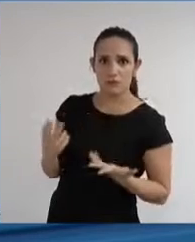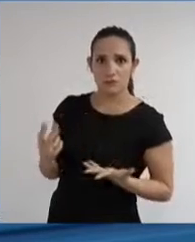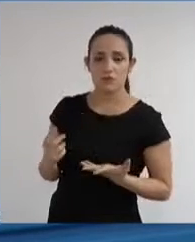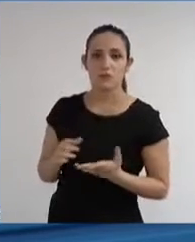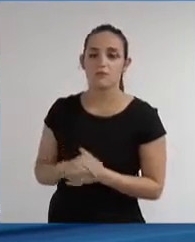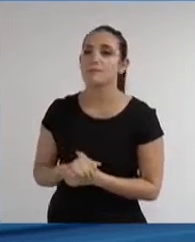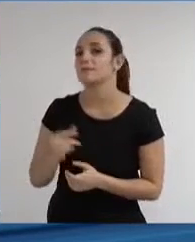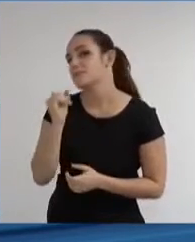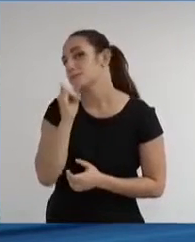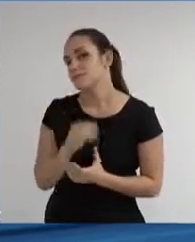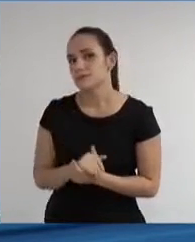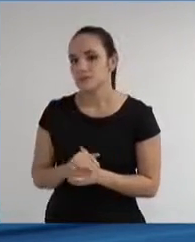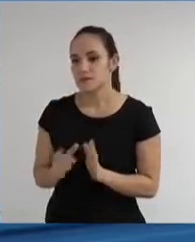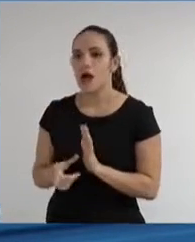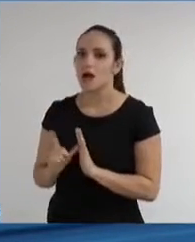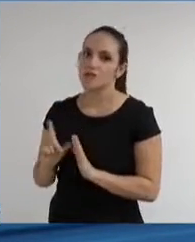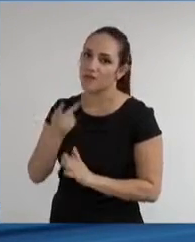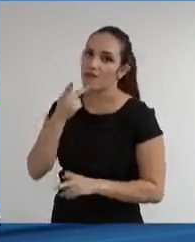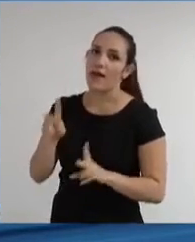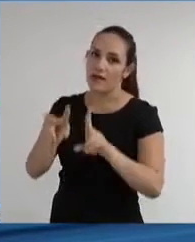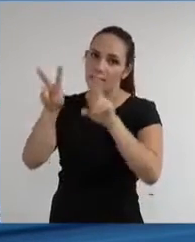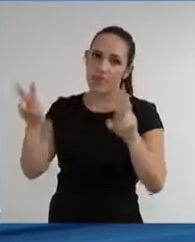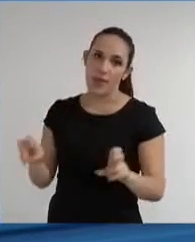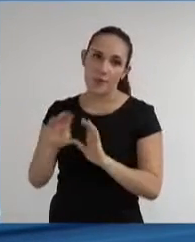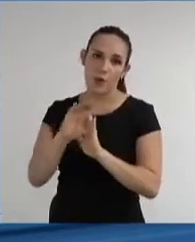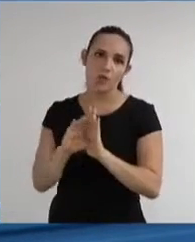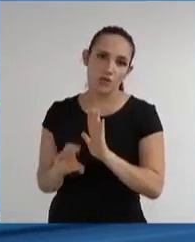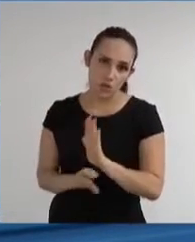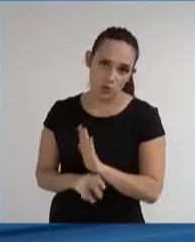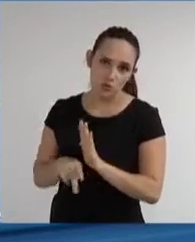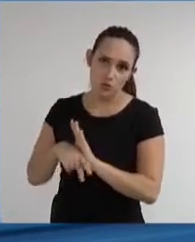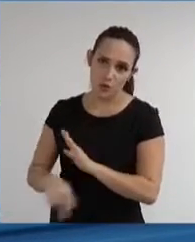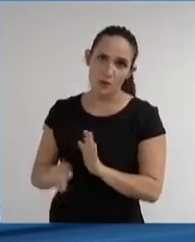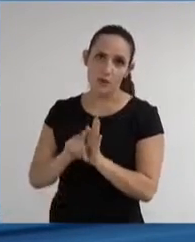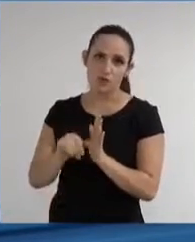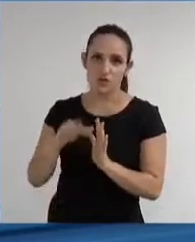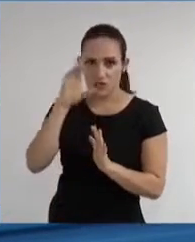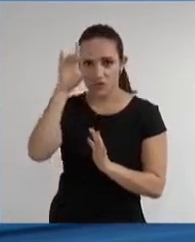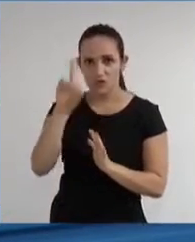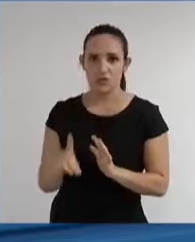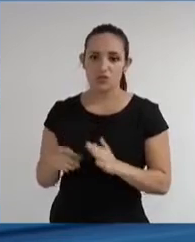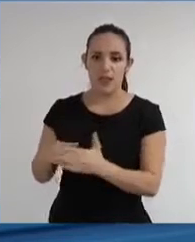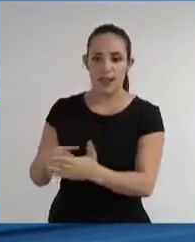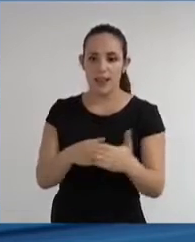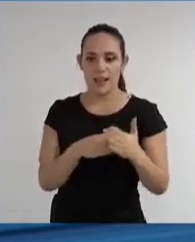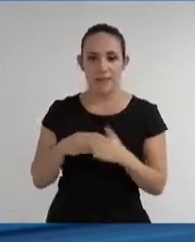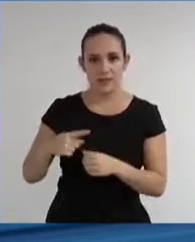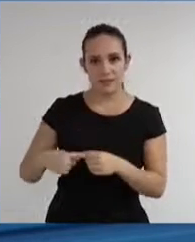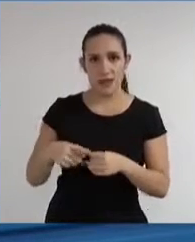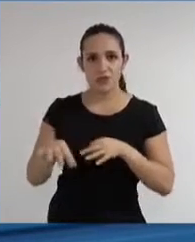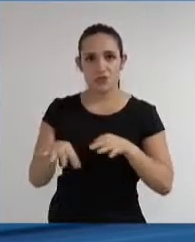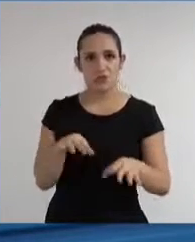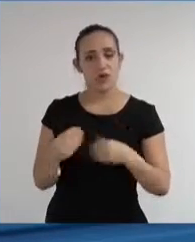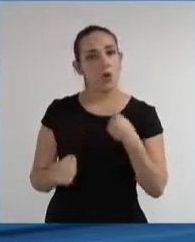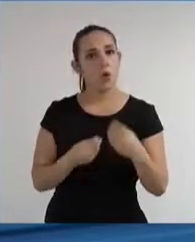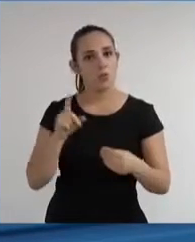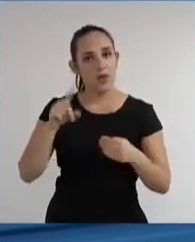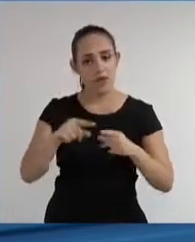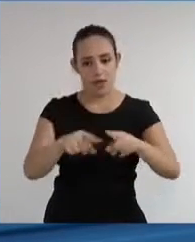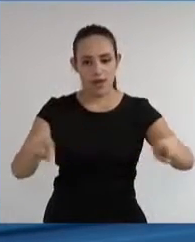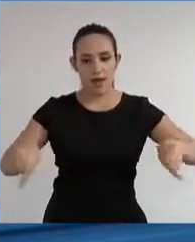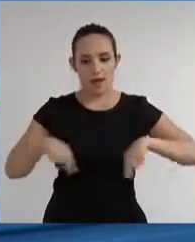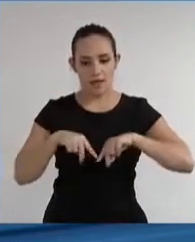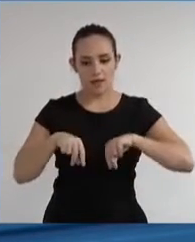Antes do mérito da questão, que é a questão do plano diretor, dos limites do município, das áreas